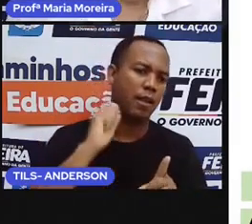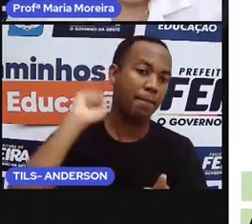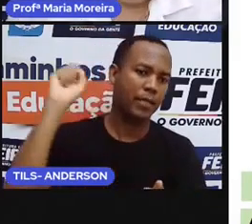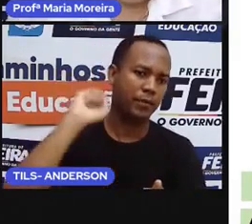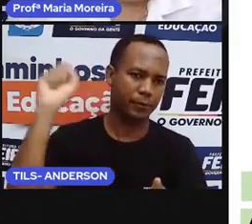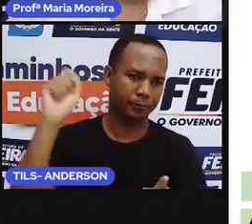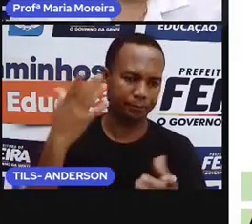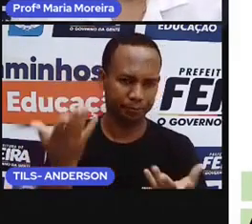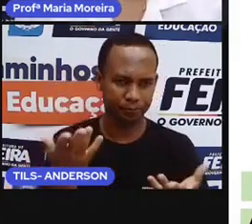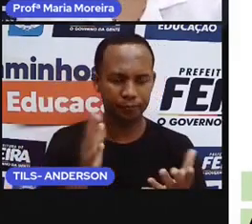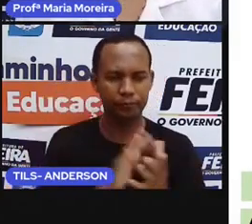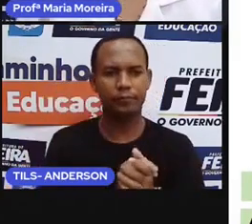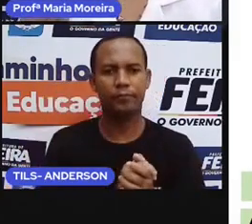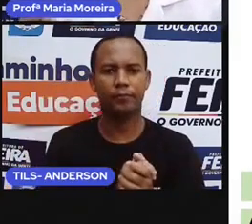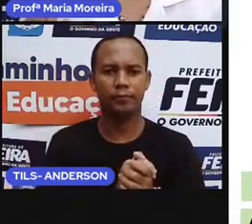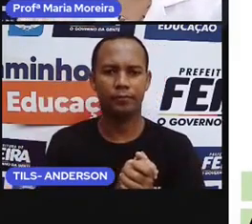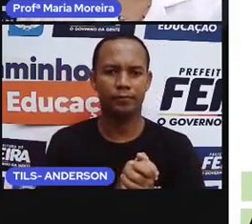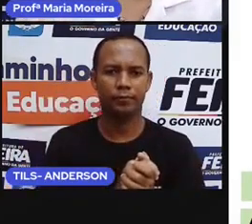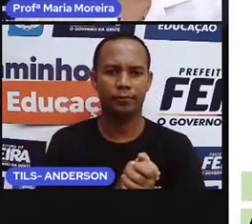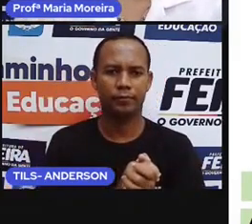que dia 30. Bom,